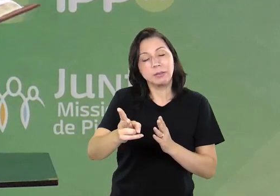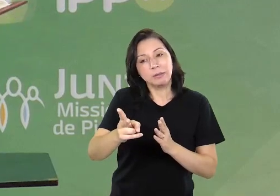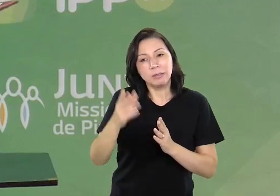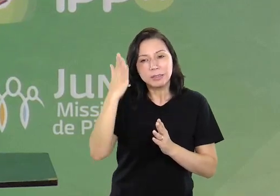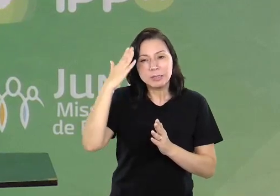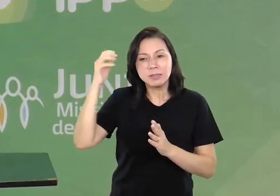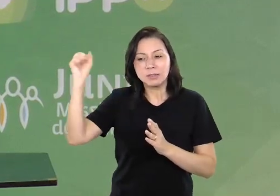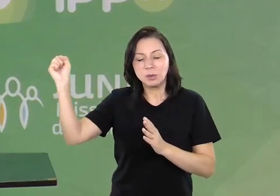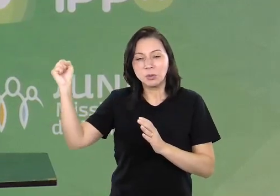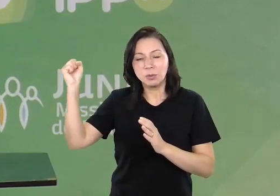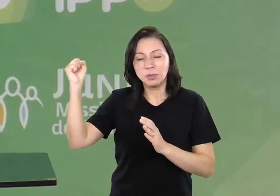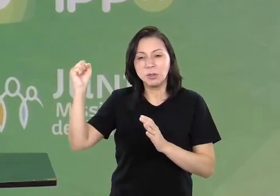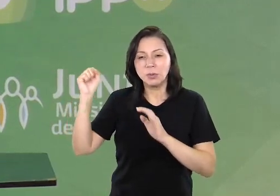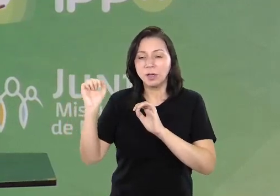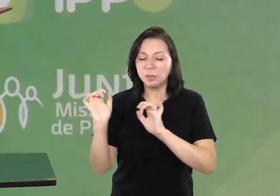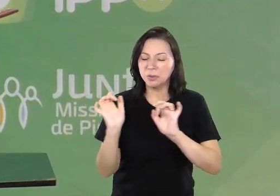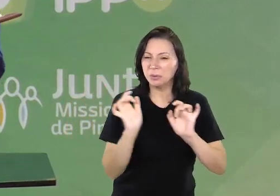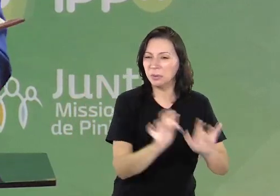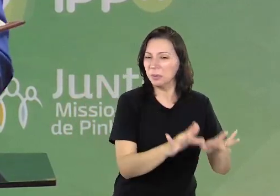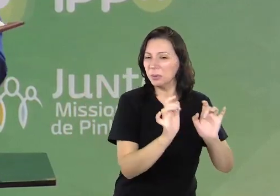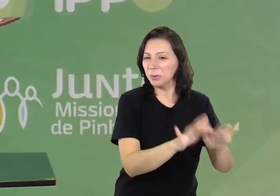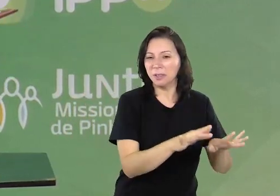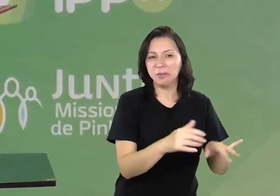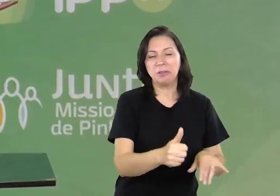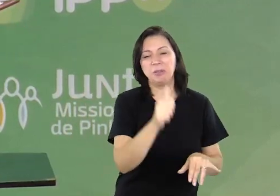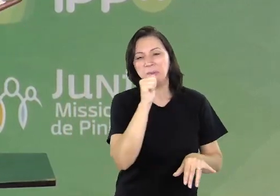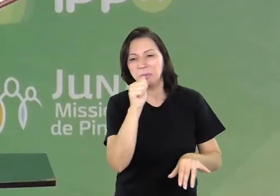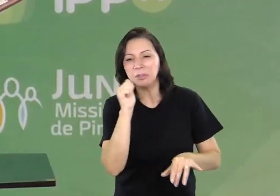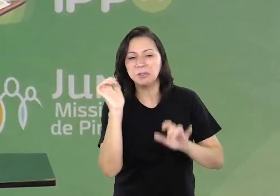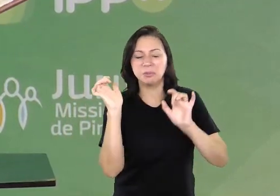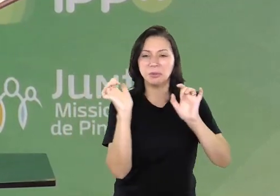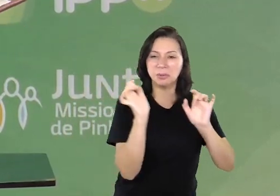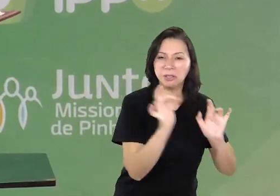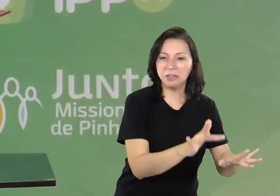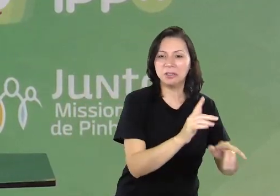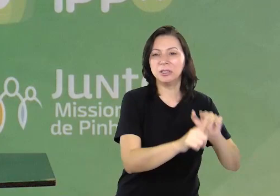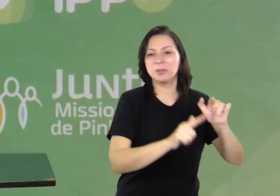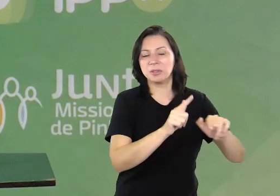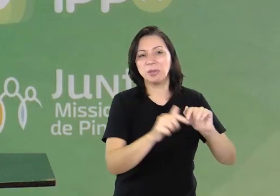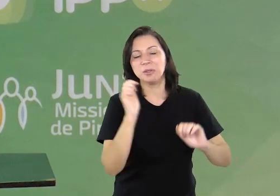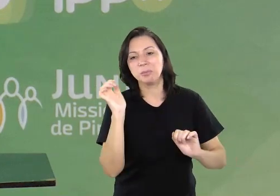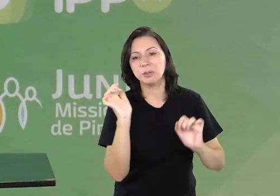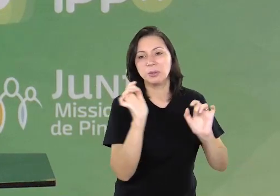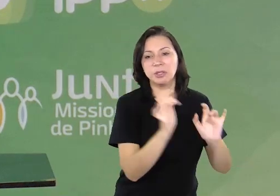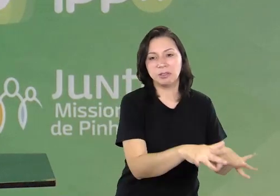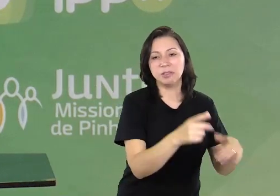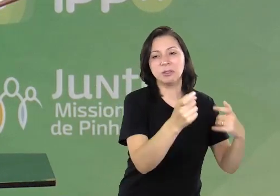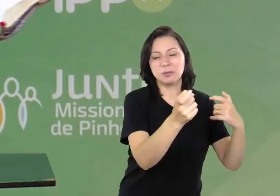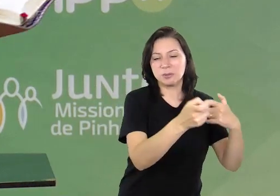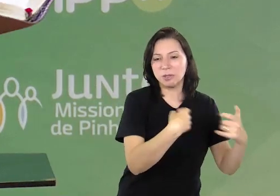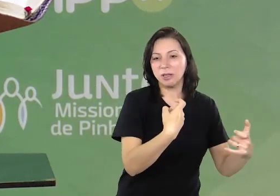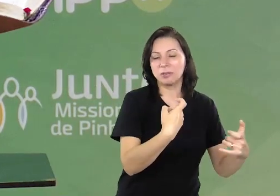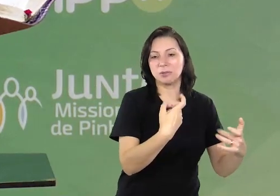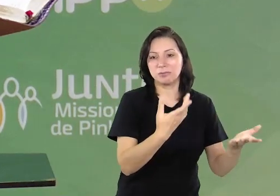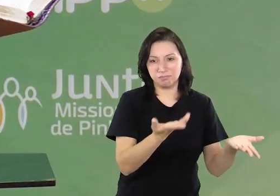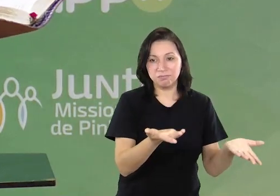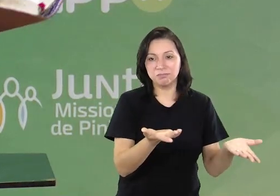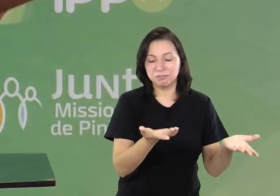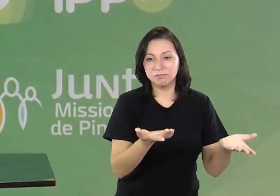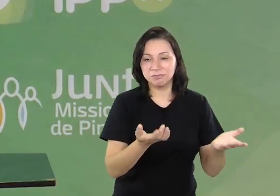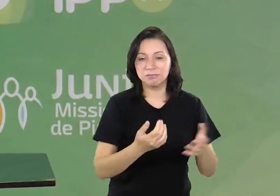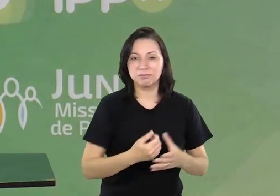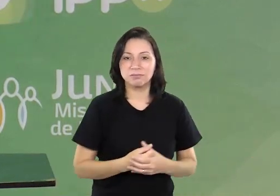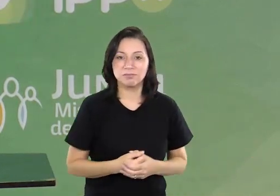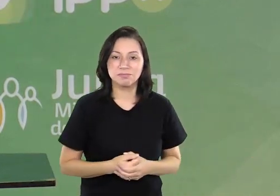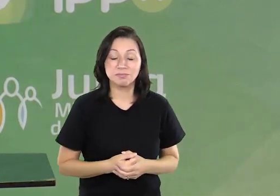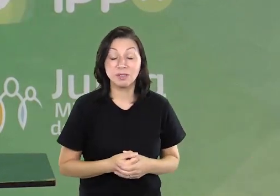você pode perceber que ele viva uma vida egoísta egocêntrica hedonista e